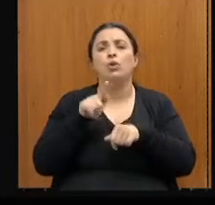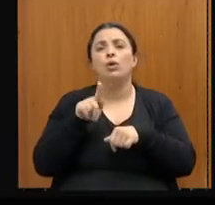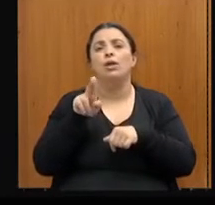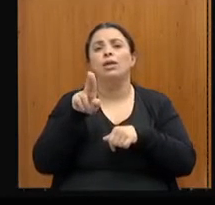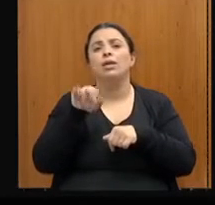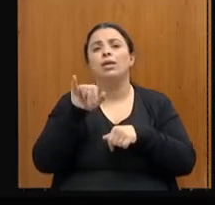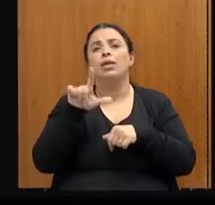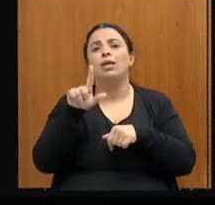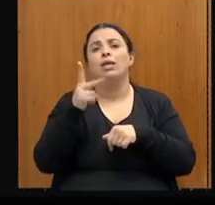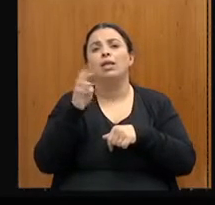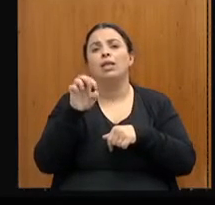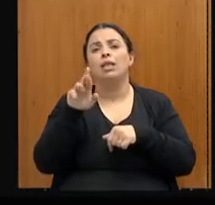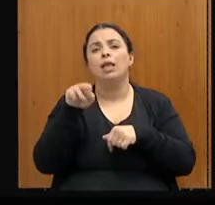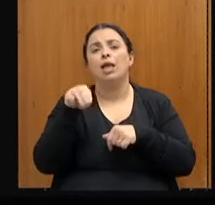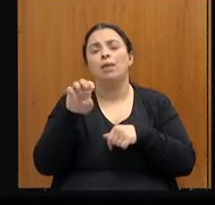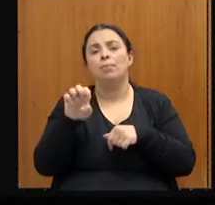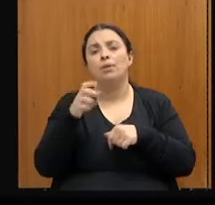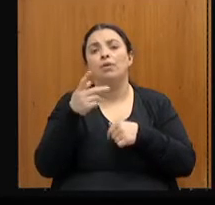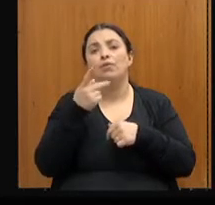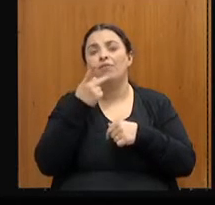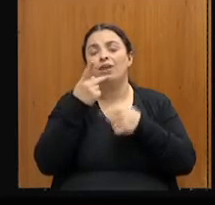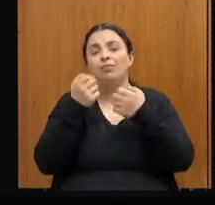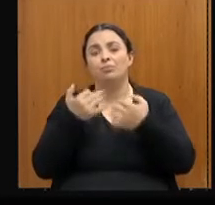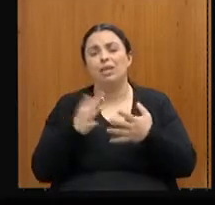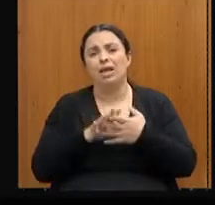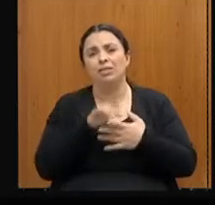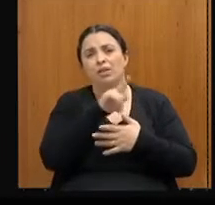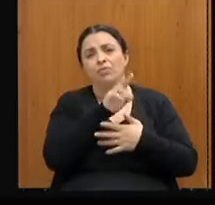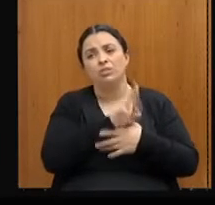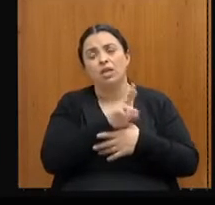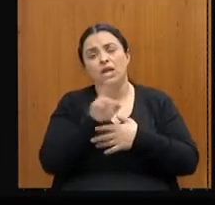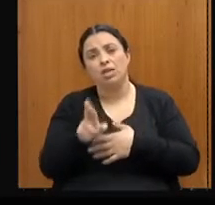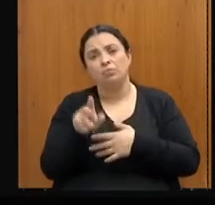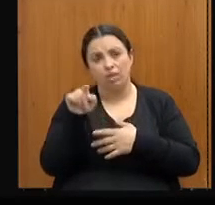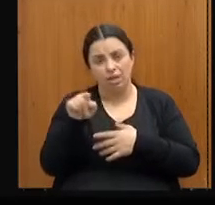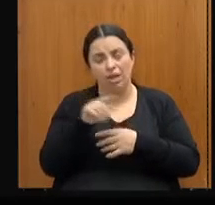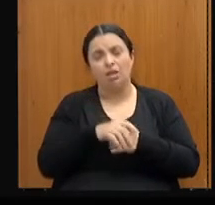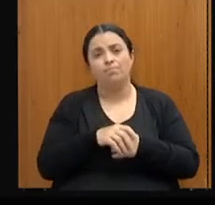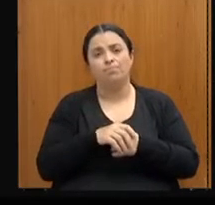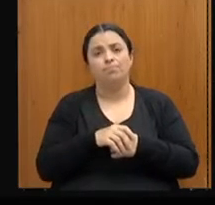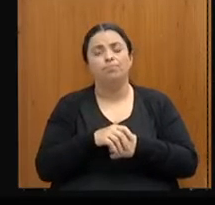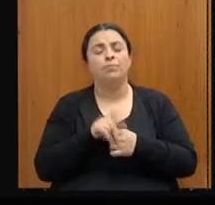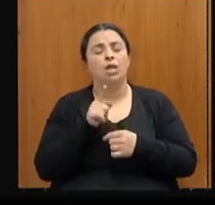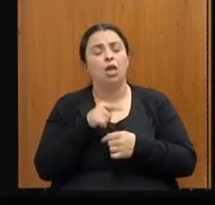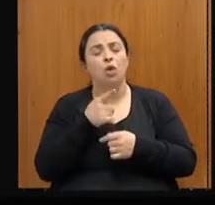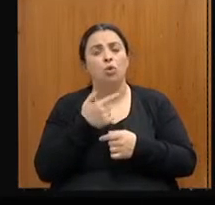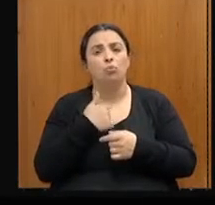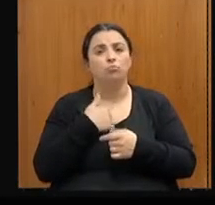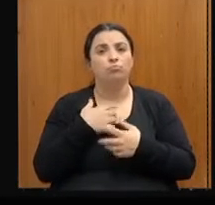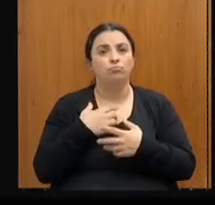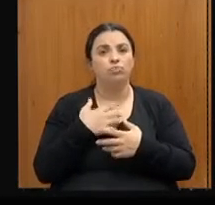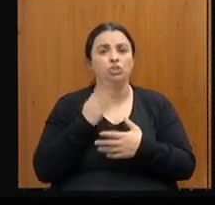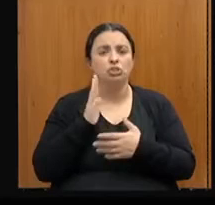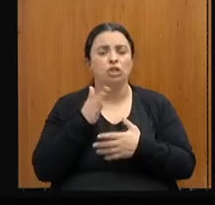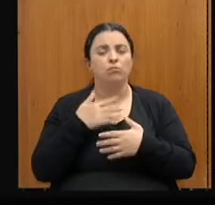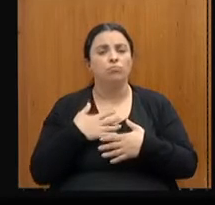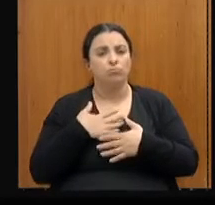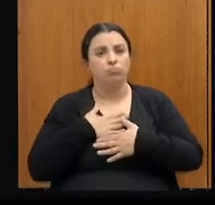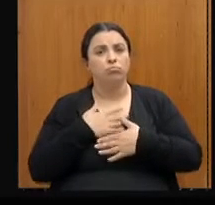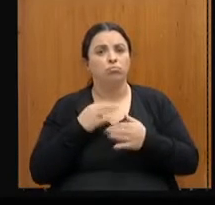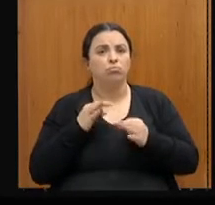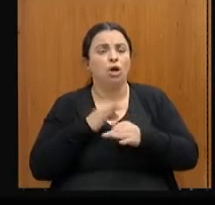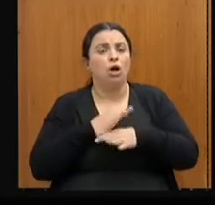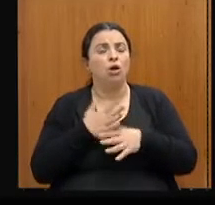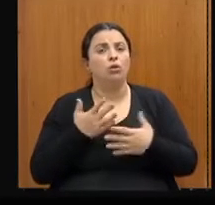resposta do senhor sobre a demora o deputado eu até fiquei só penso Porque